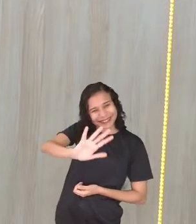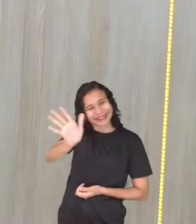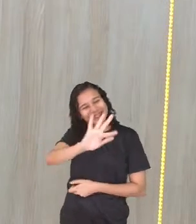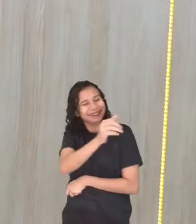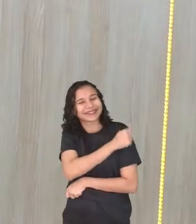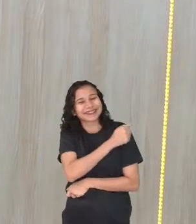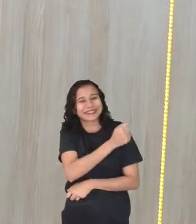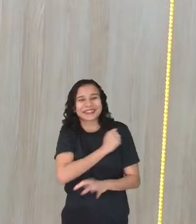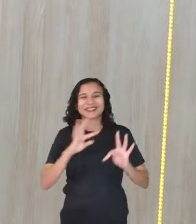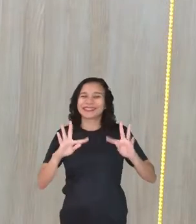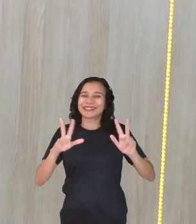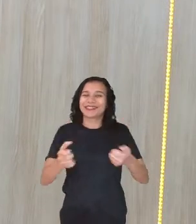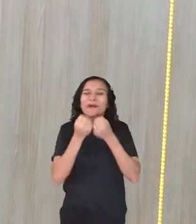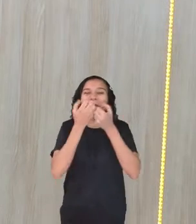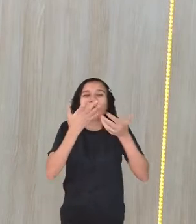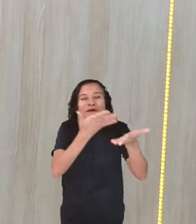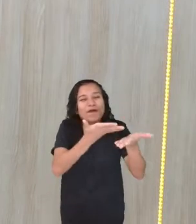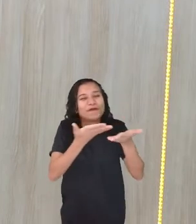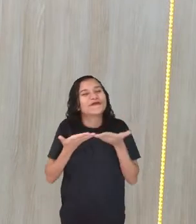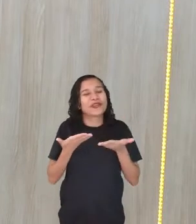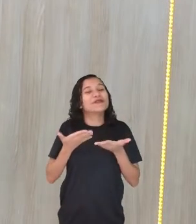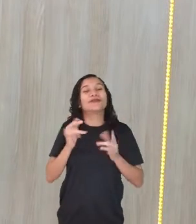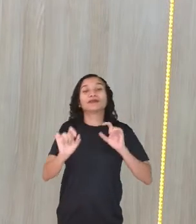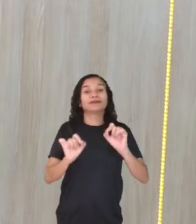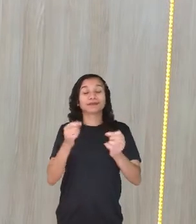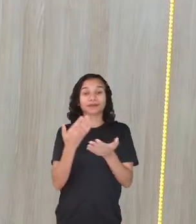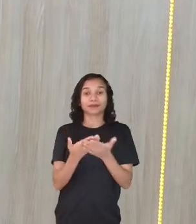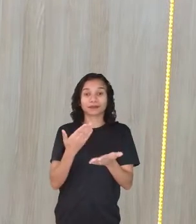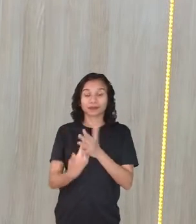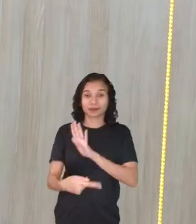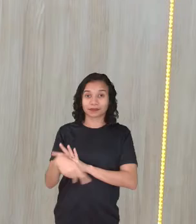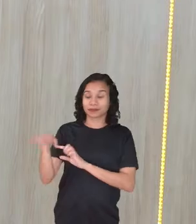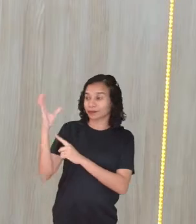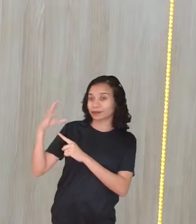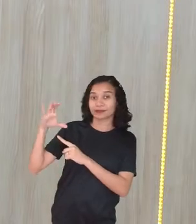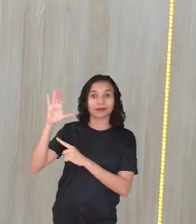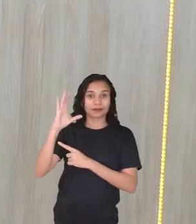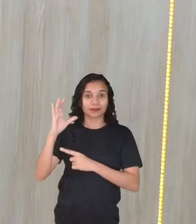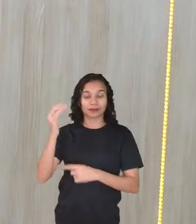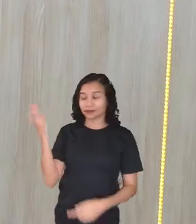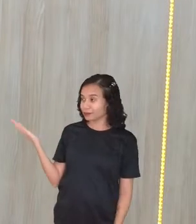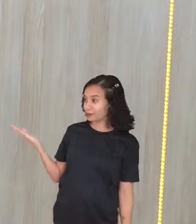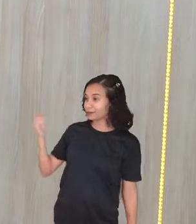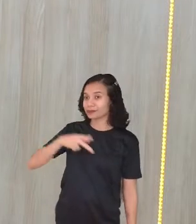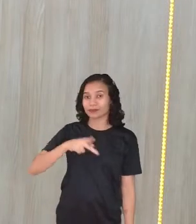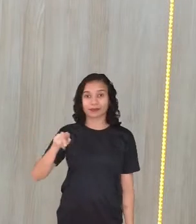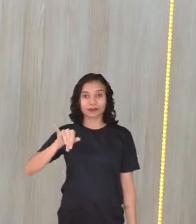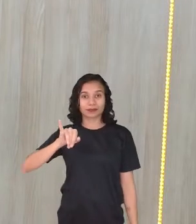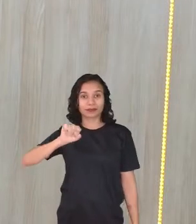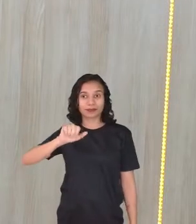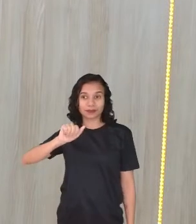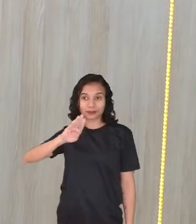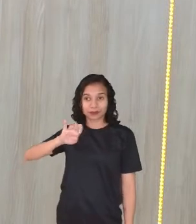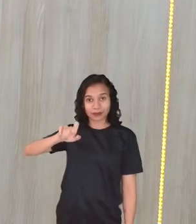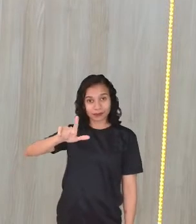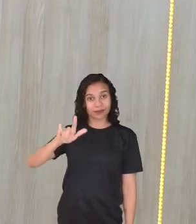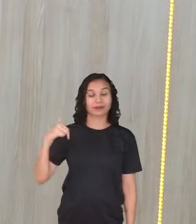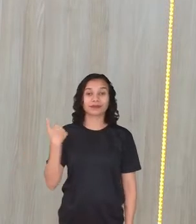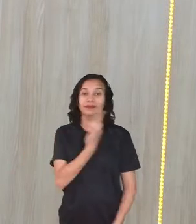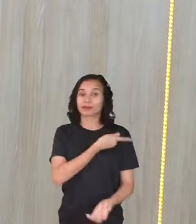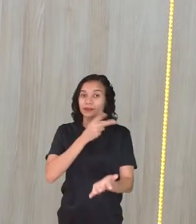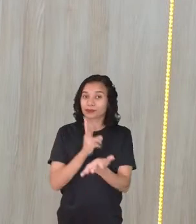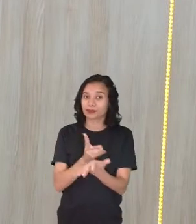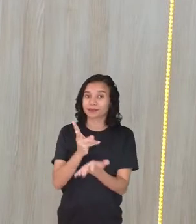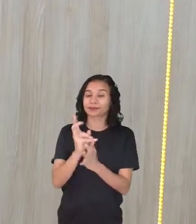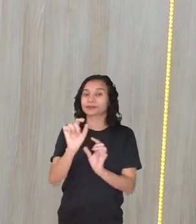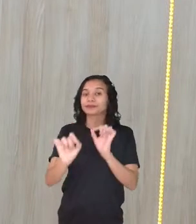Olá, alunos e alunas, sejam todos bem-vindos a mais uma aula de ciências. Eu sou a professora Isabel e hoje nós vamos